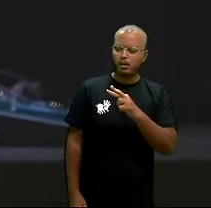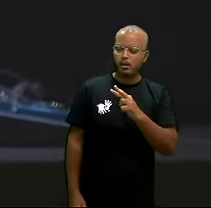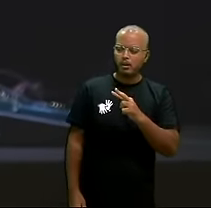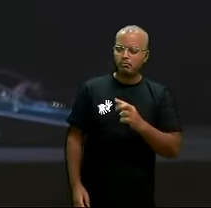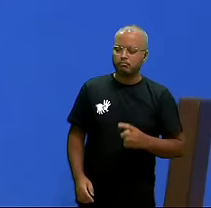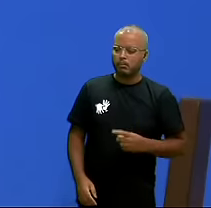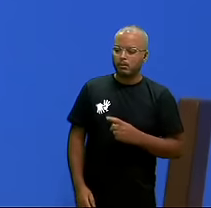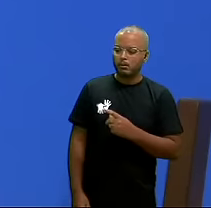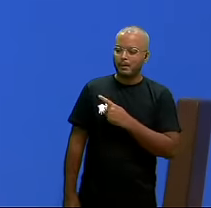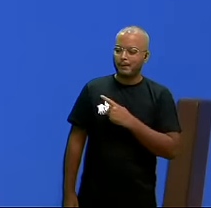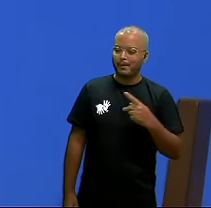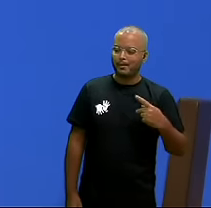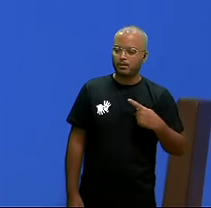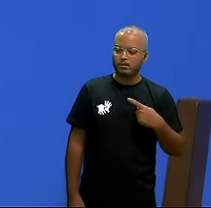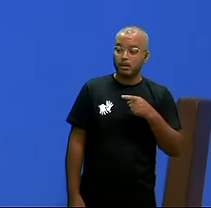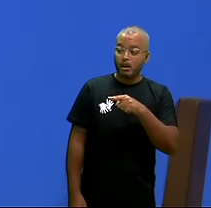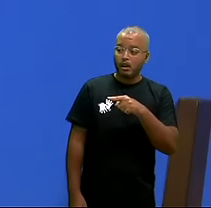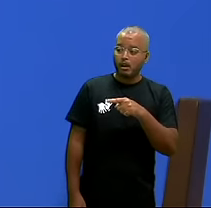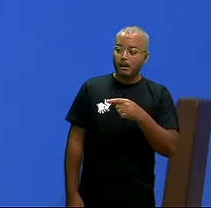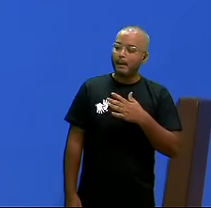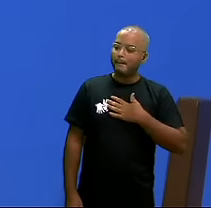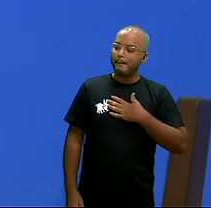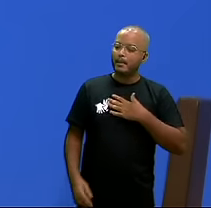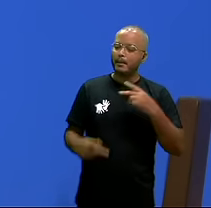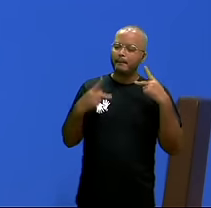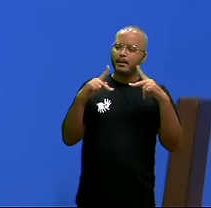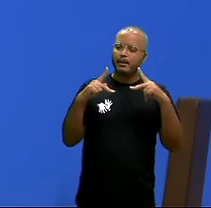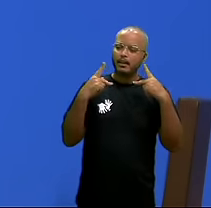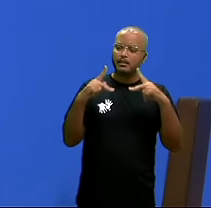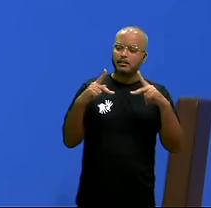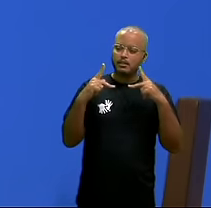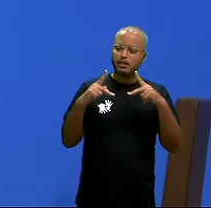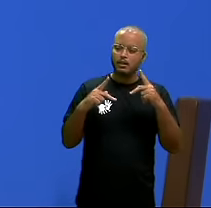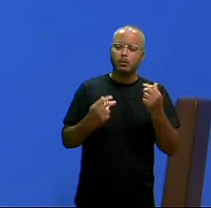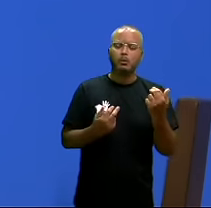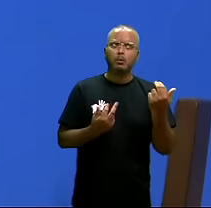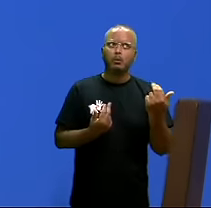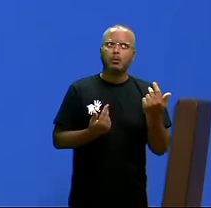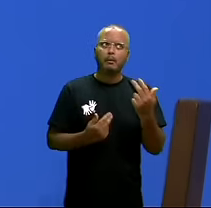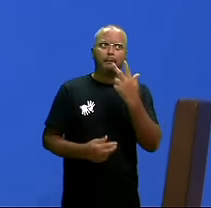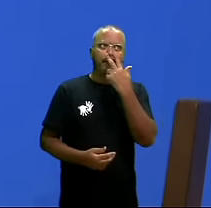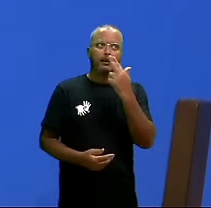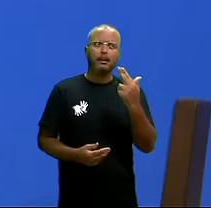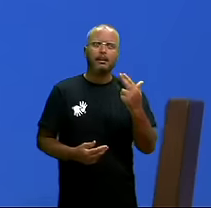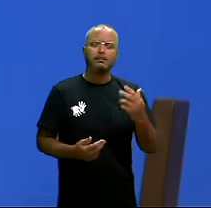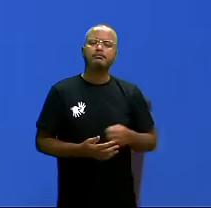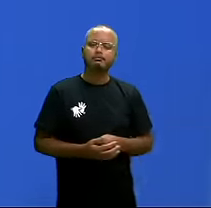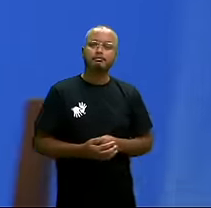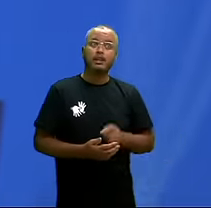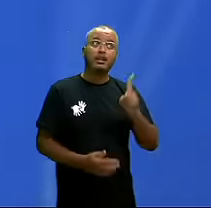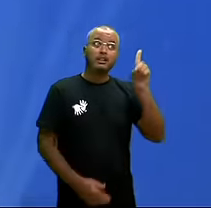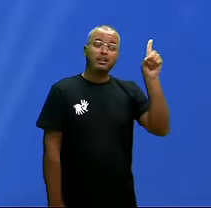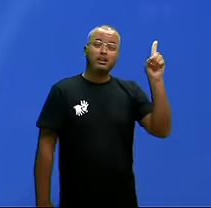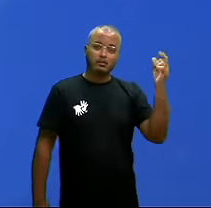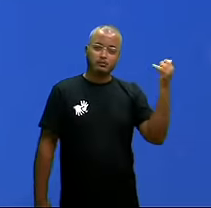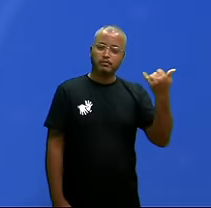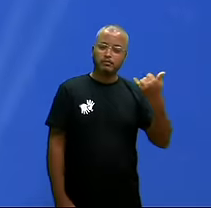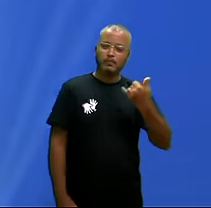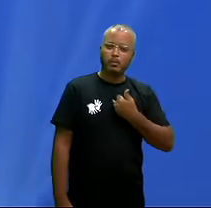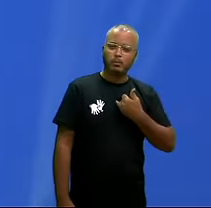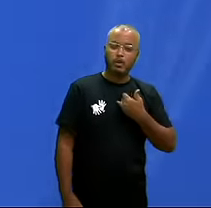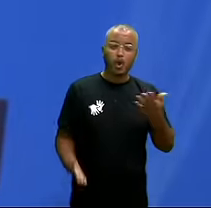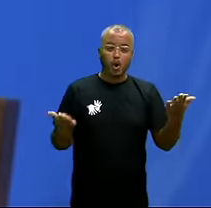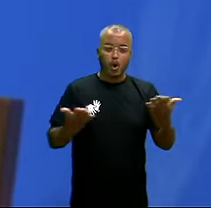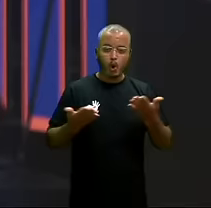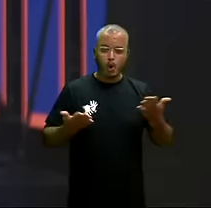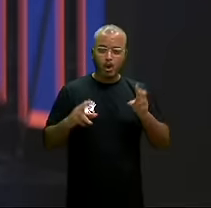falando isso aí para confirmar a minha mensagem, porque a minha mensagem já estava pronta. Ontem à tarde Deus me deu essa palavra, e o tema que eu vou pregar hoje